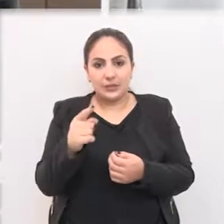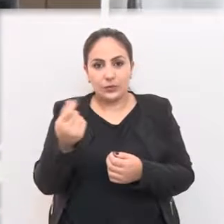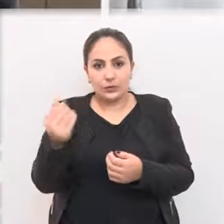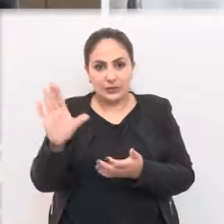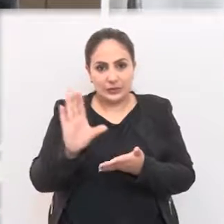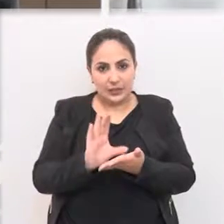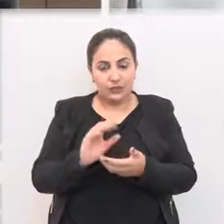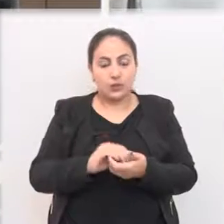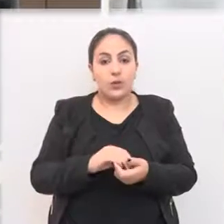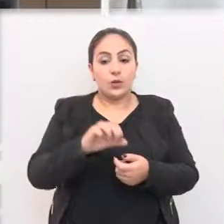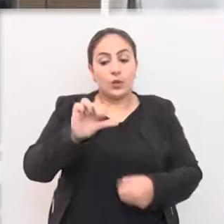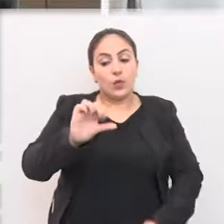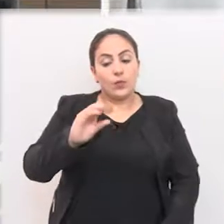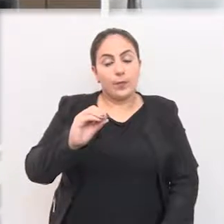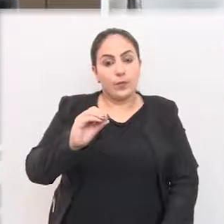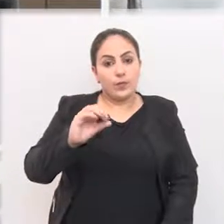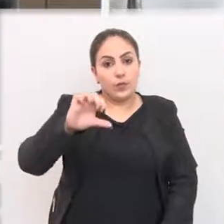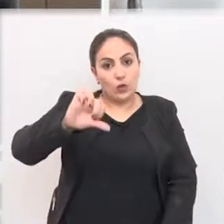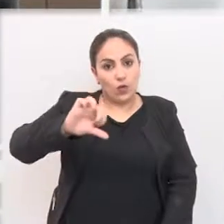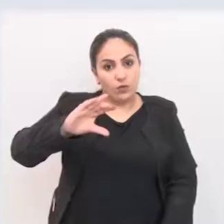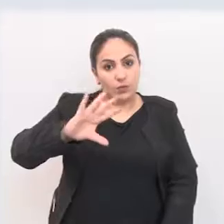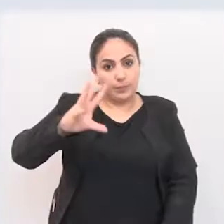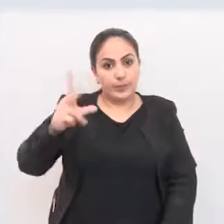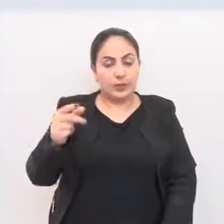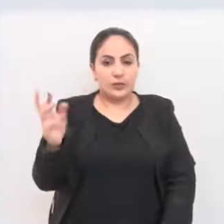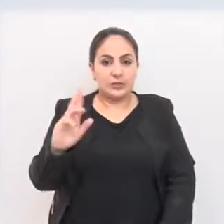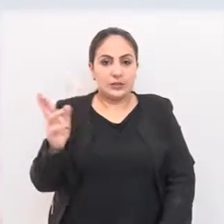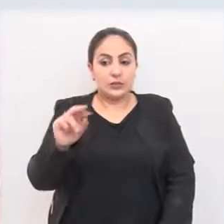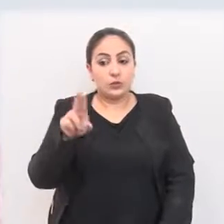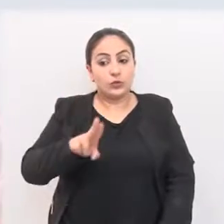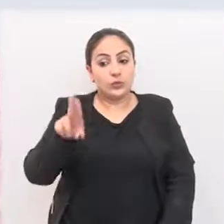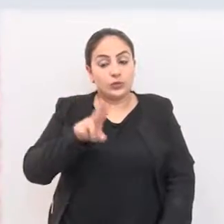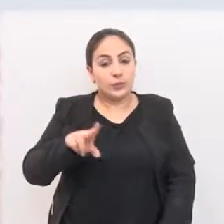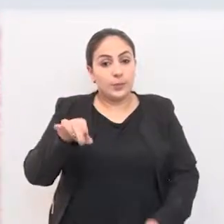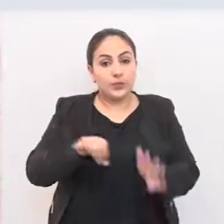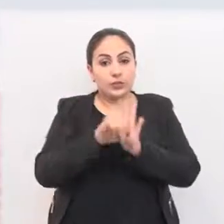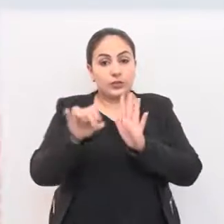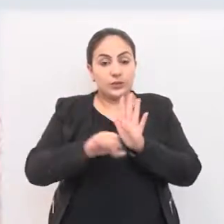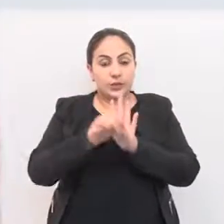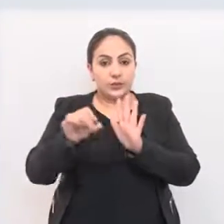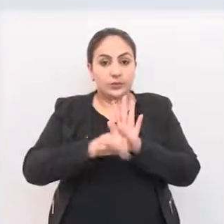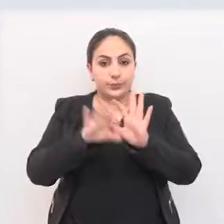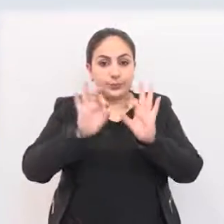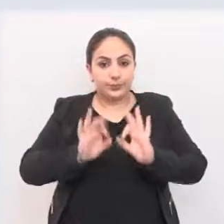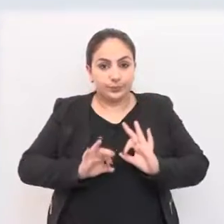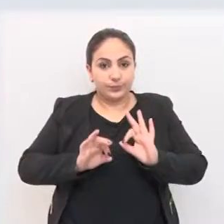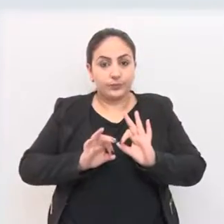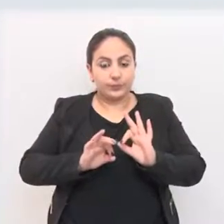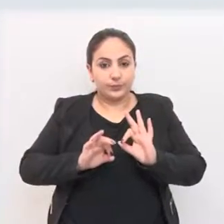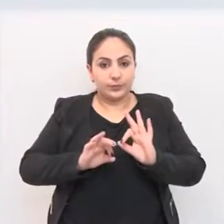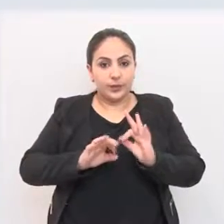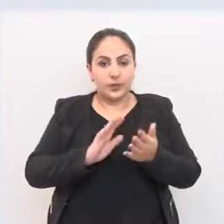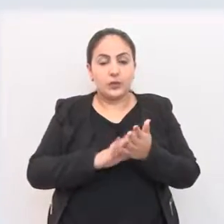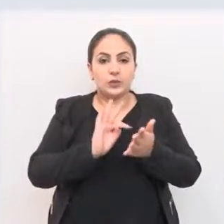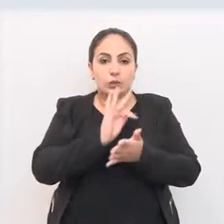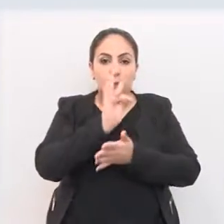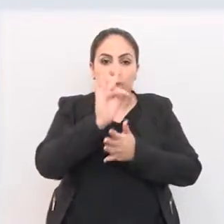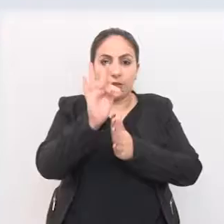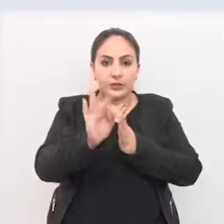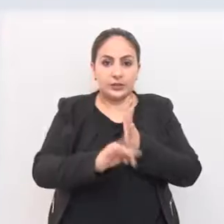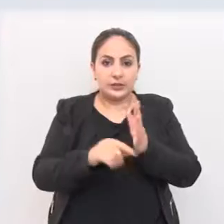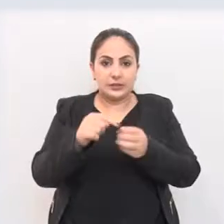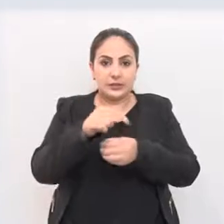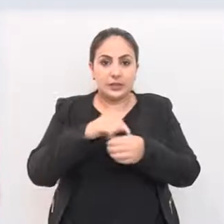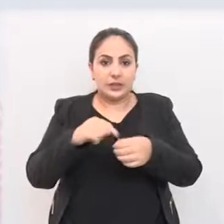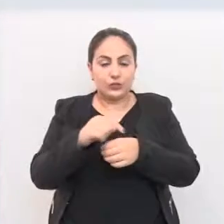valor de pouco mais de 9 milhões de reais será utilizado para licitar um projeto de levantamento topográfico